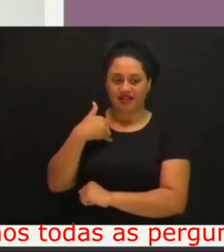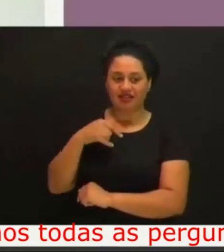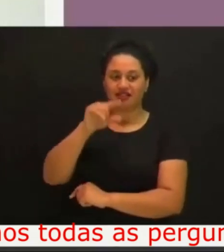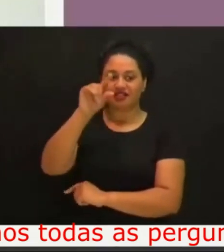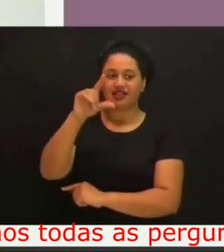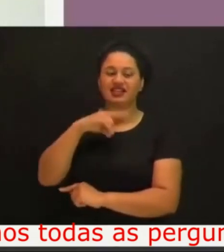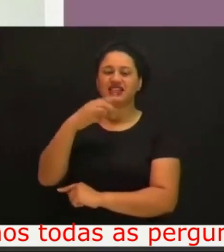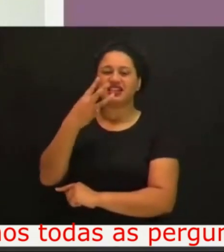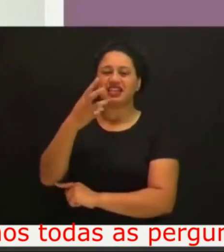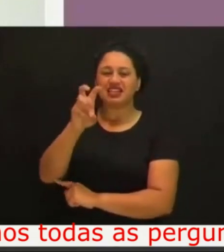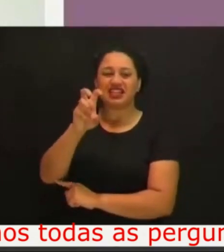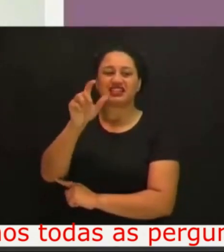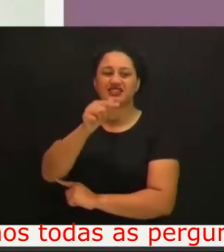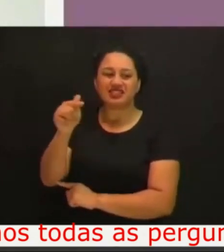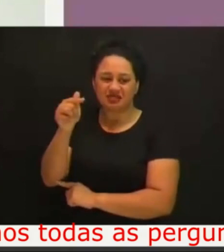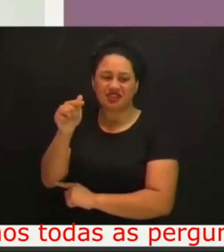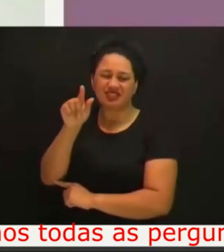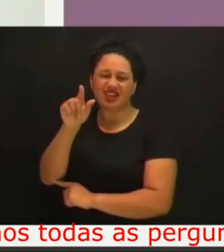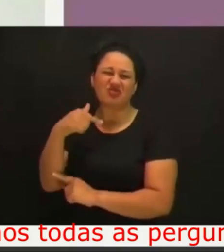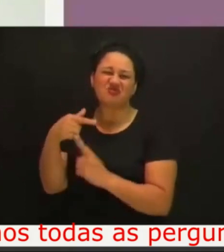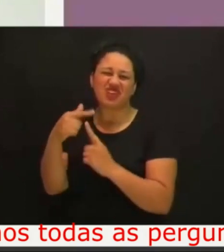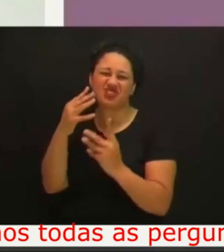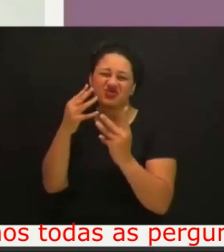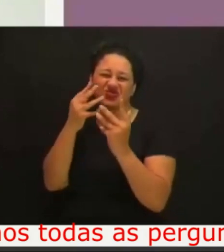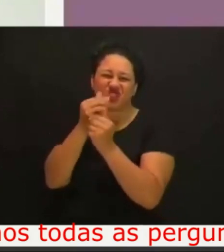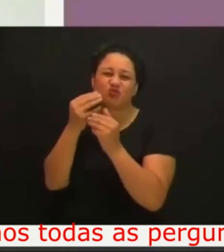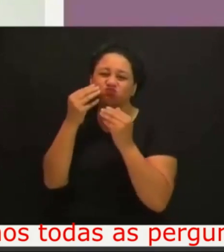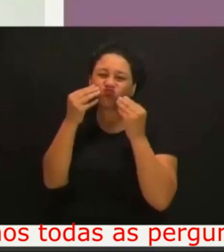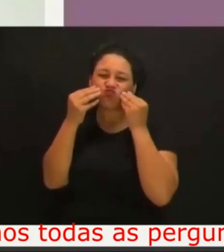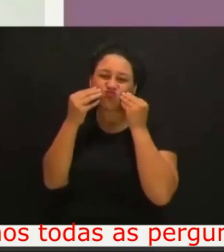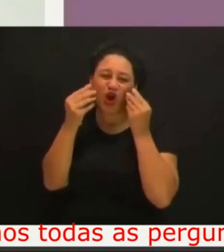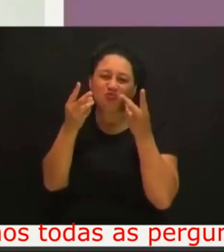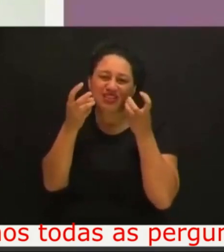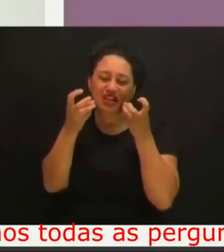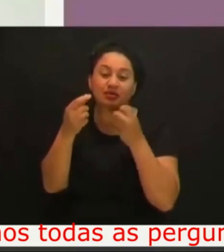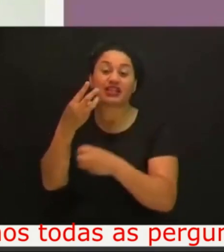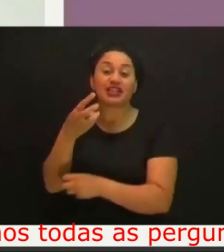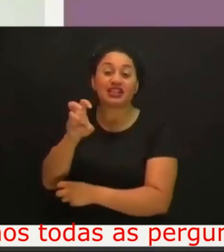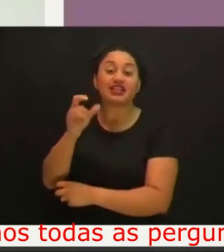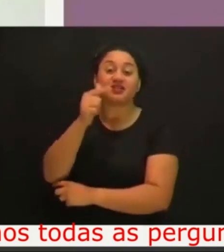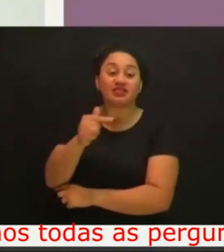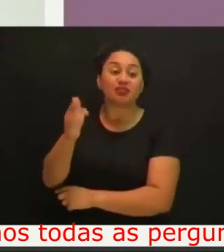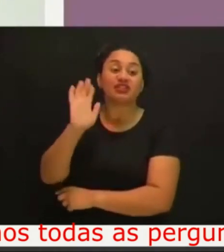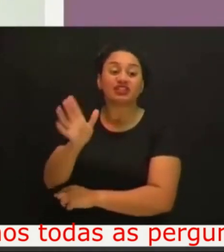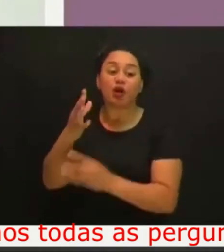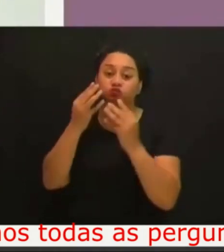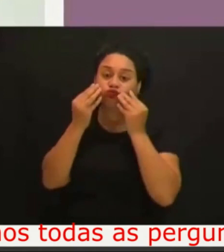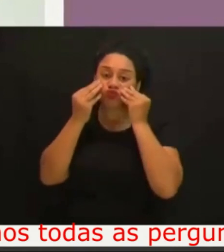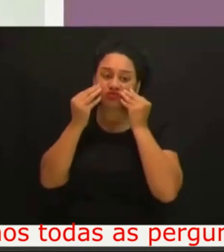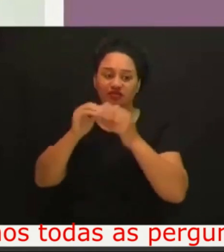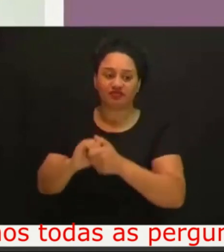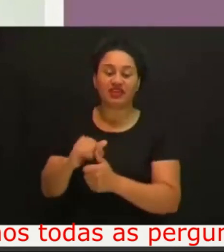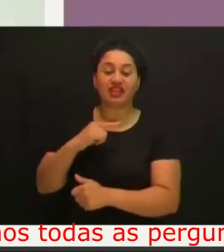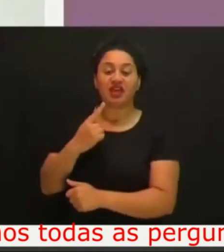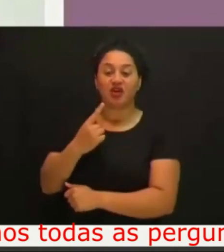tinha 35, eu trouxe aquela porque eu achei tão bonitinha. Olhem as bochechas, 35 semanas, ela era bochechuda já. Tem 1 ano e